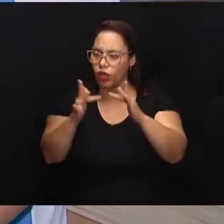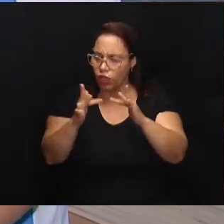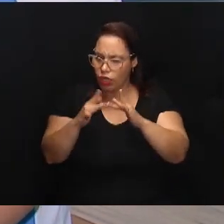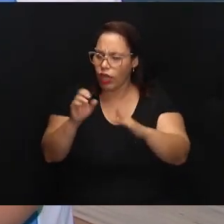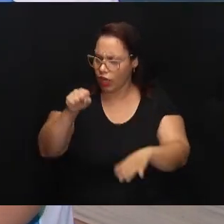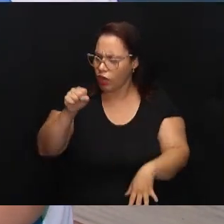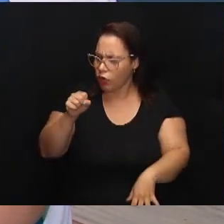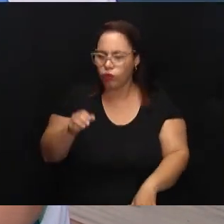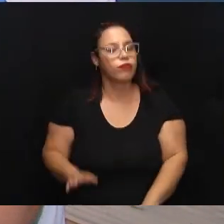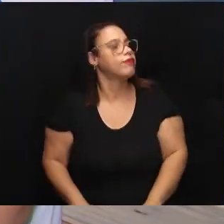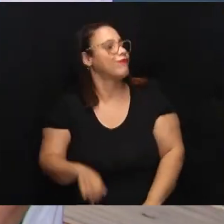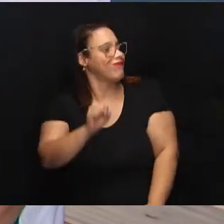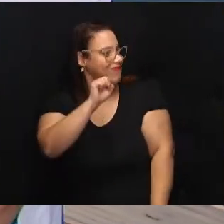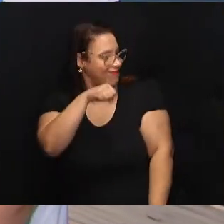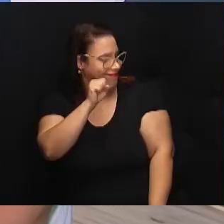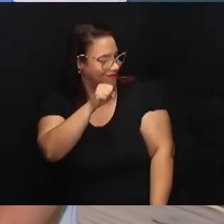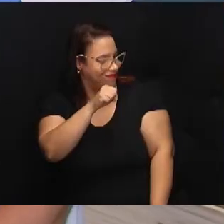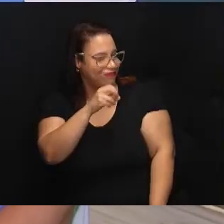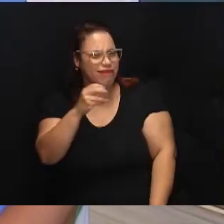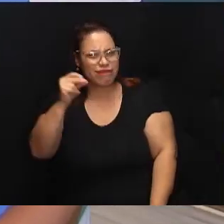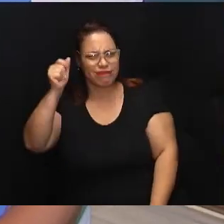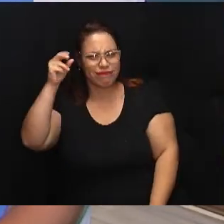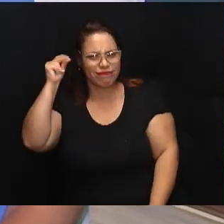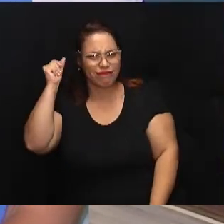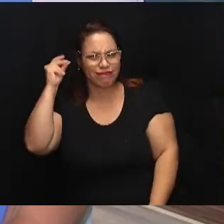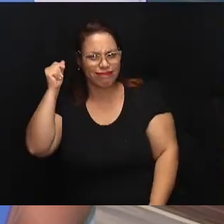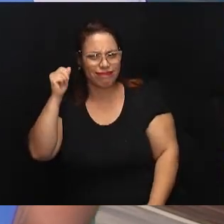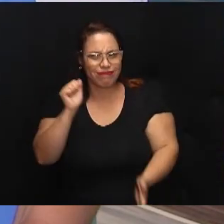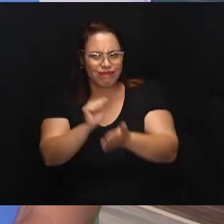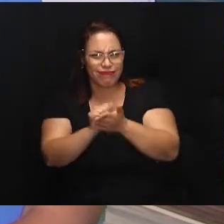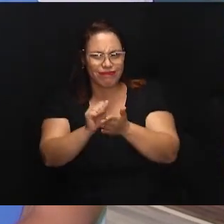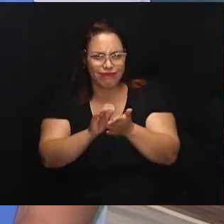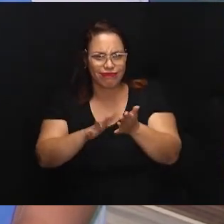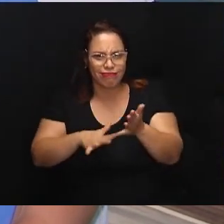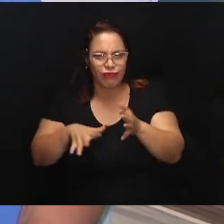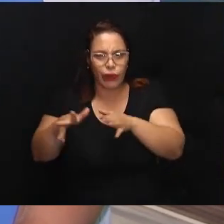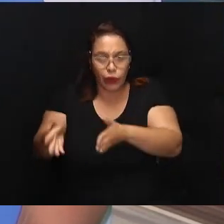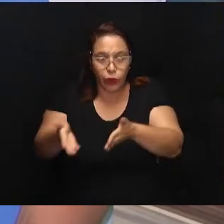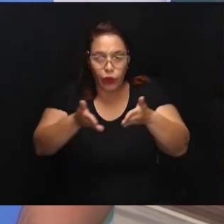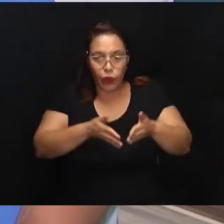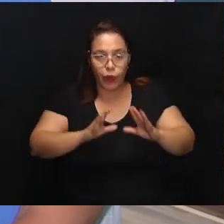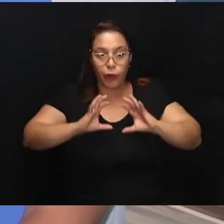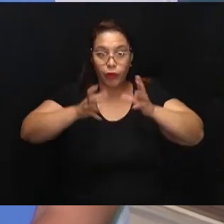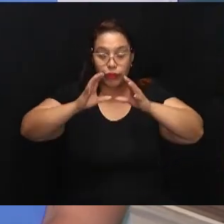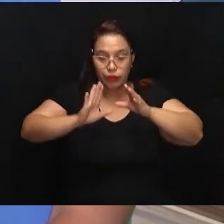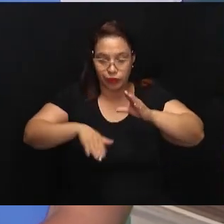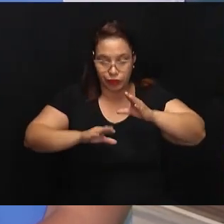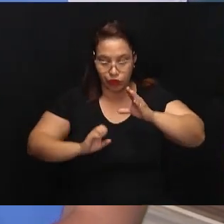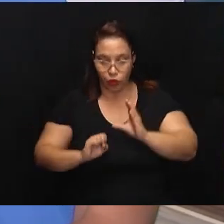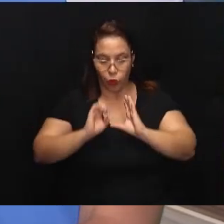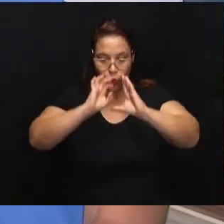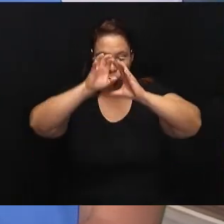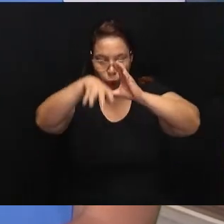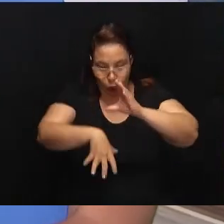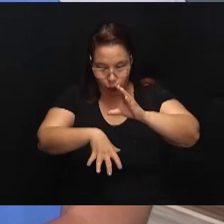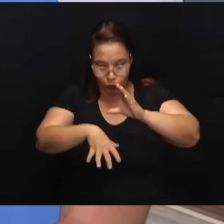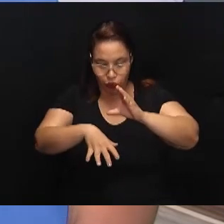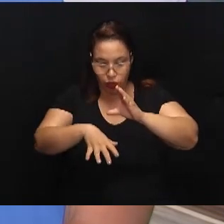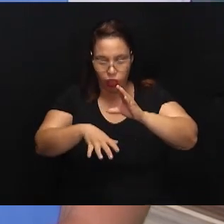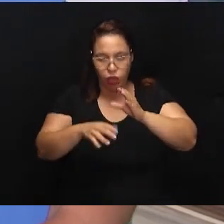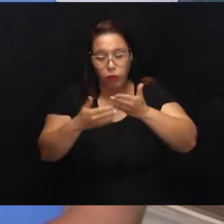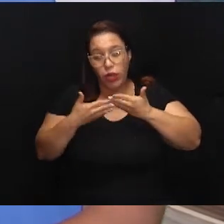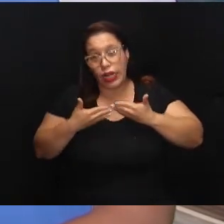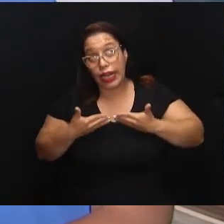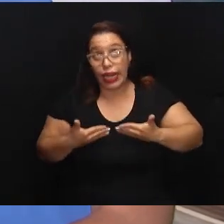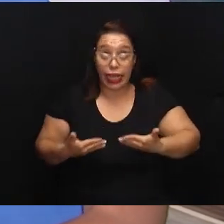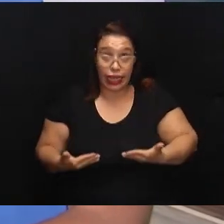é isso mesmo? É isso mesmo, na época a modalidade que puxava era o basquete e ele gostaria de algo que fosse mais